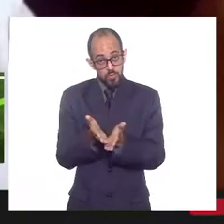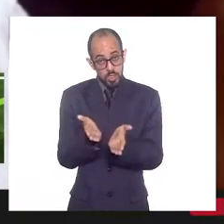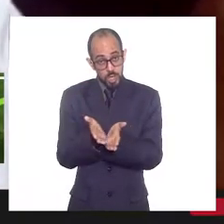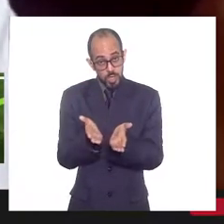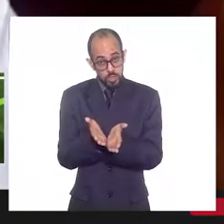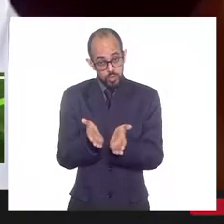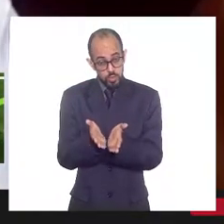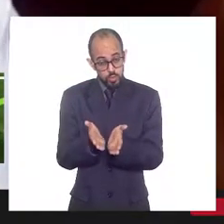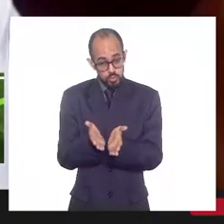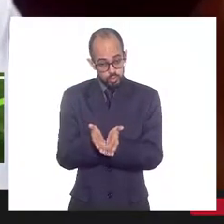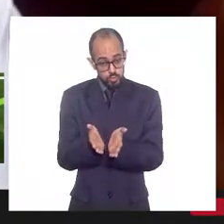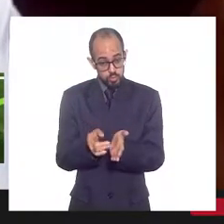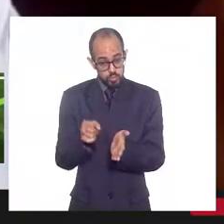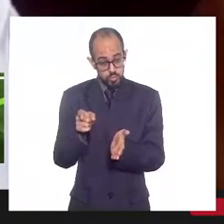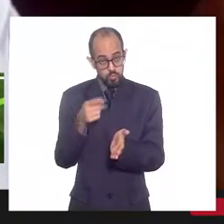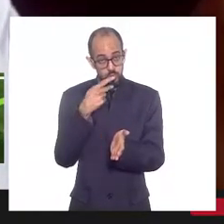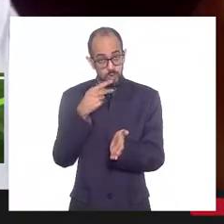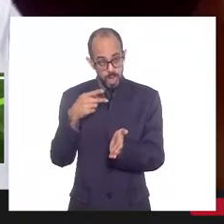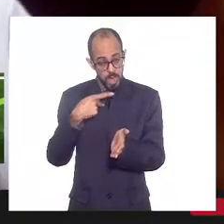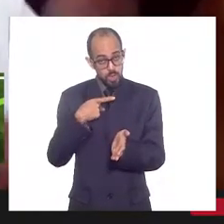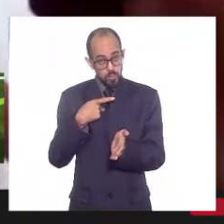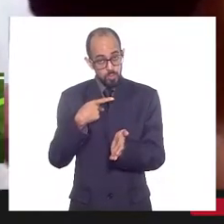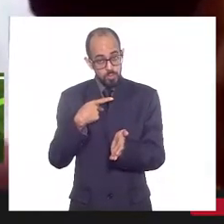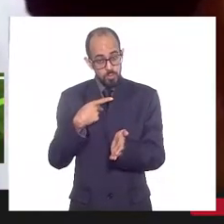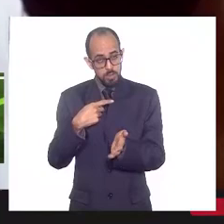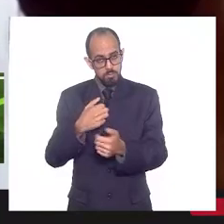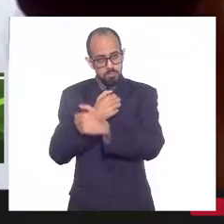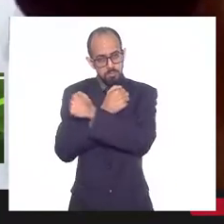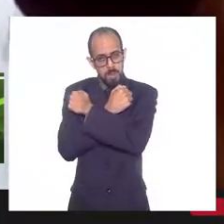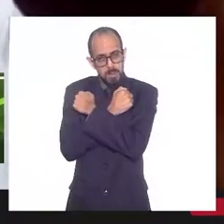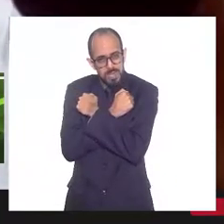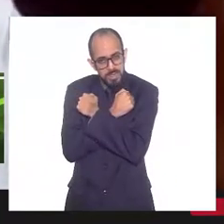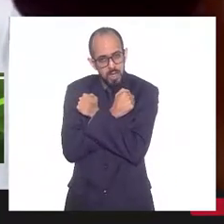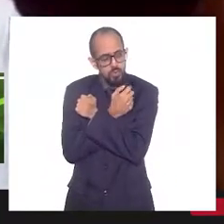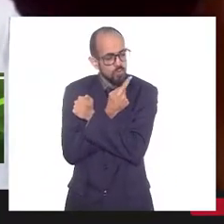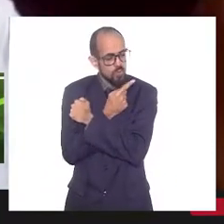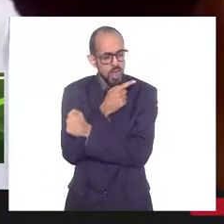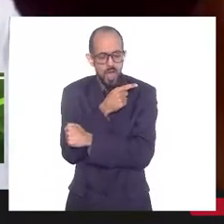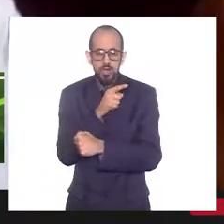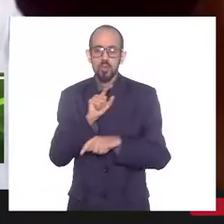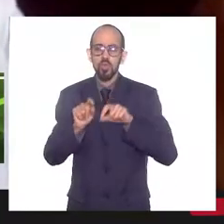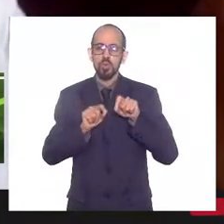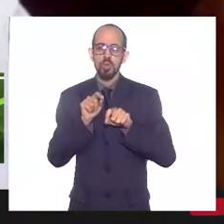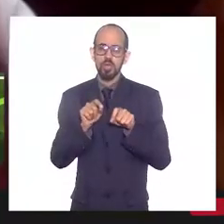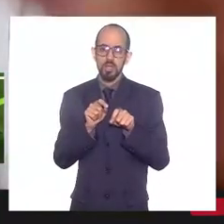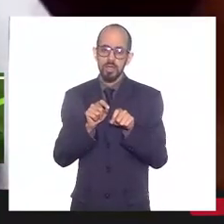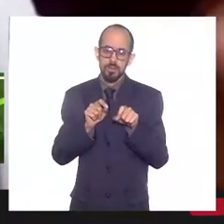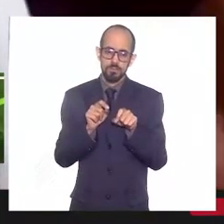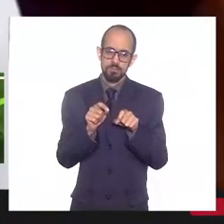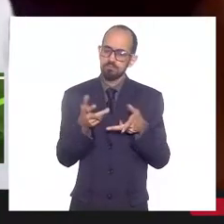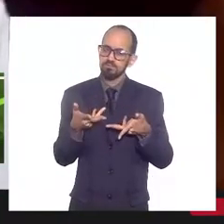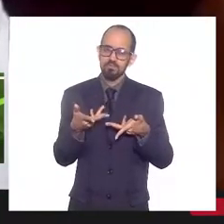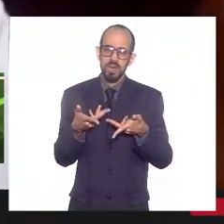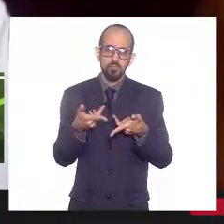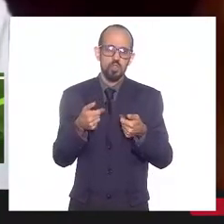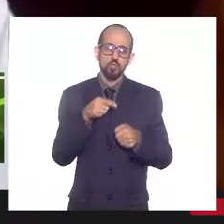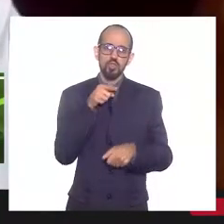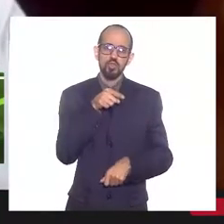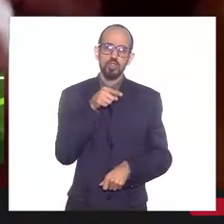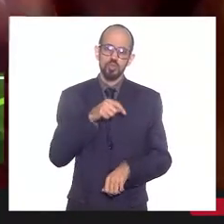declararam assim é Leo Brás aro de ser gente que maravilha